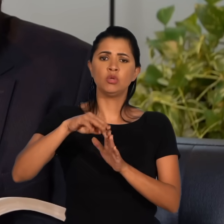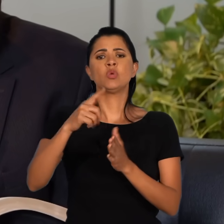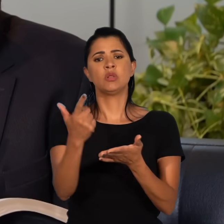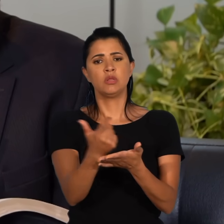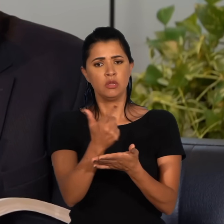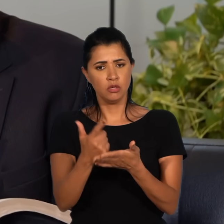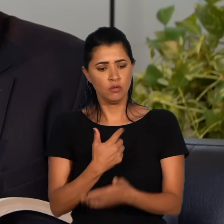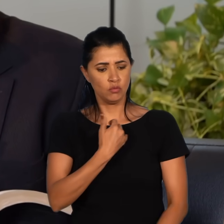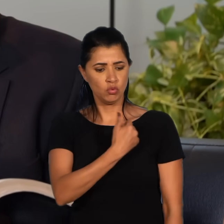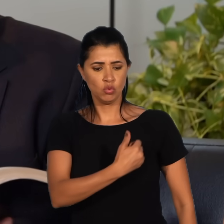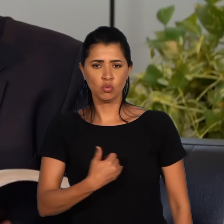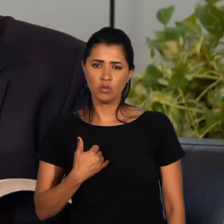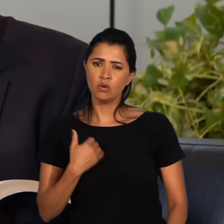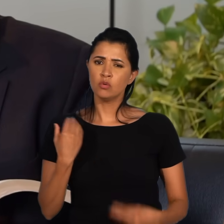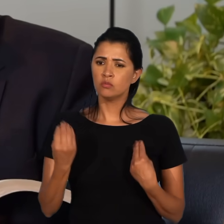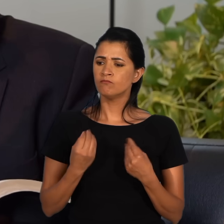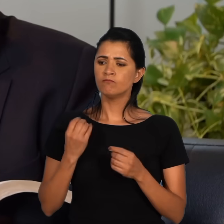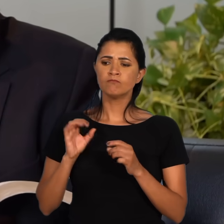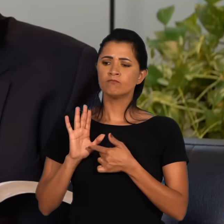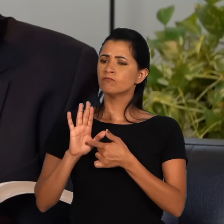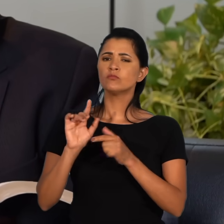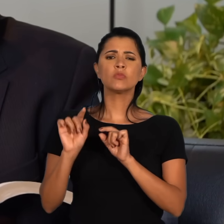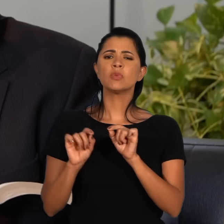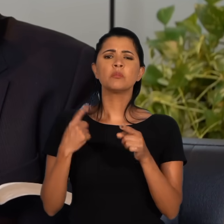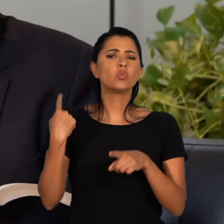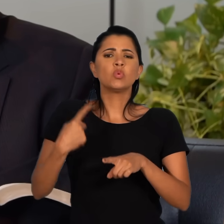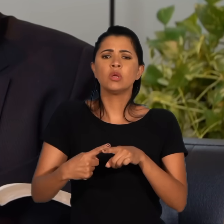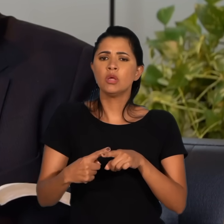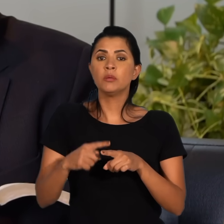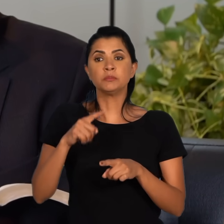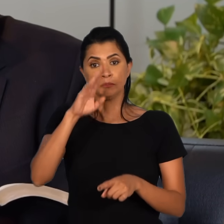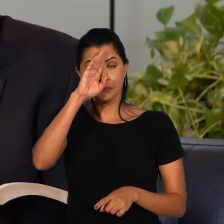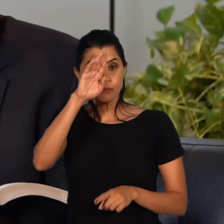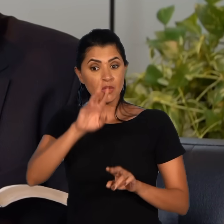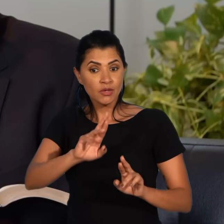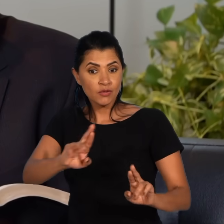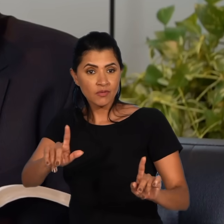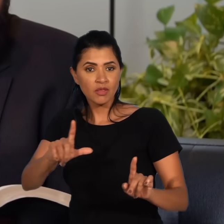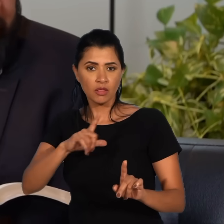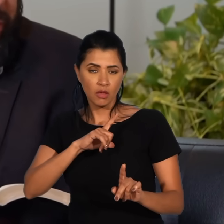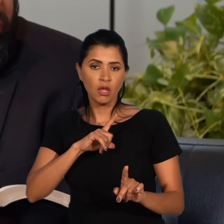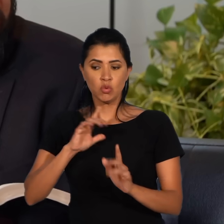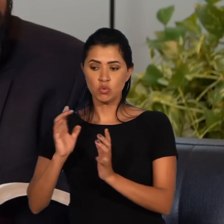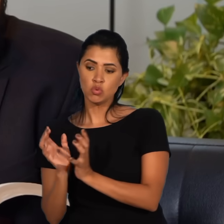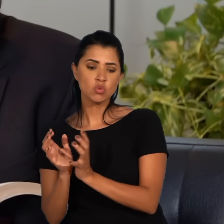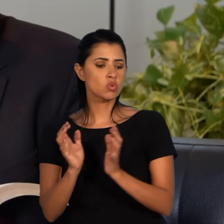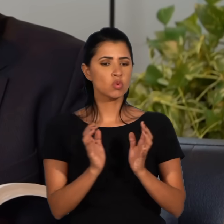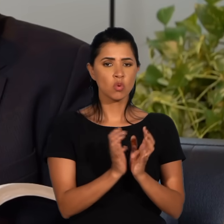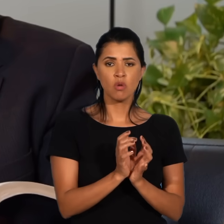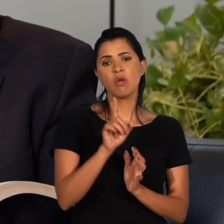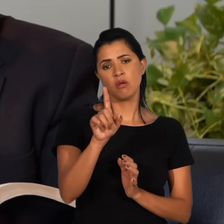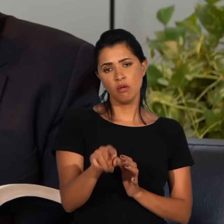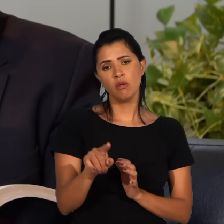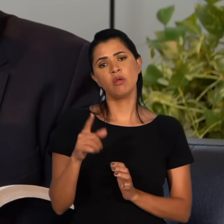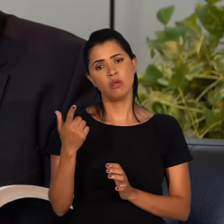livro de João então o que que se destaca então com isso eh a principal diferença que existe entre os dois grupos